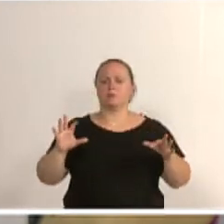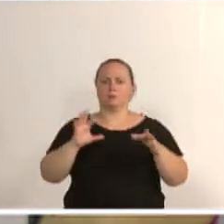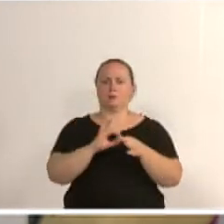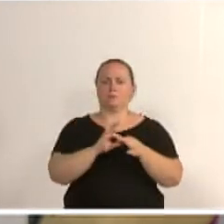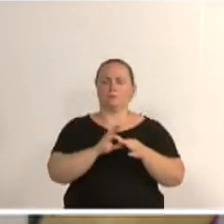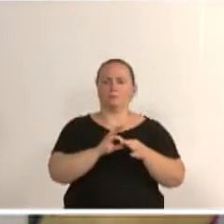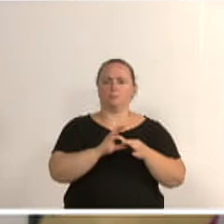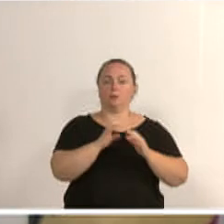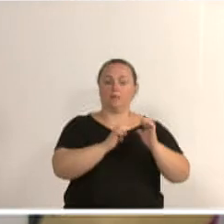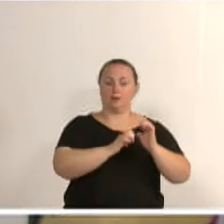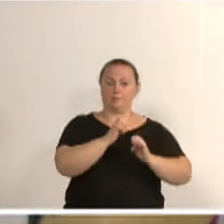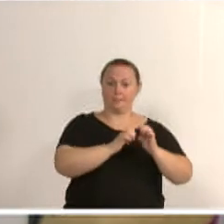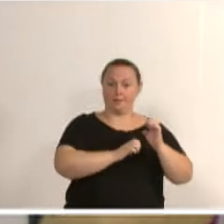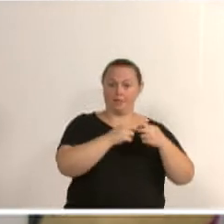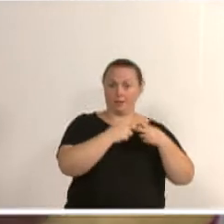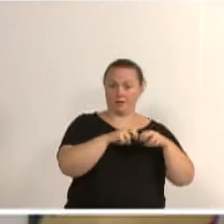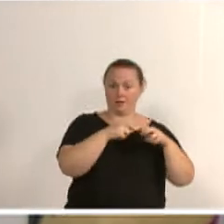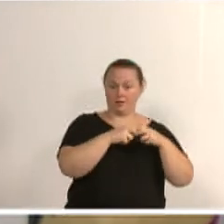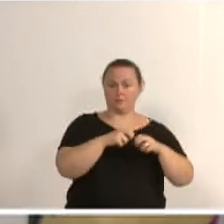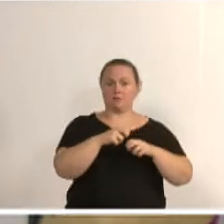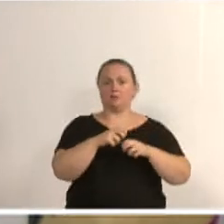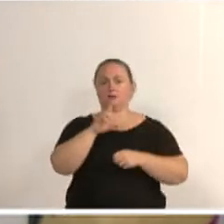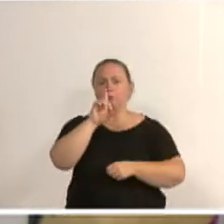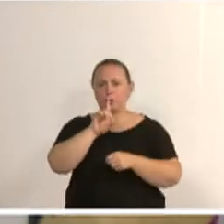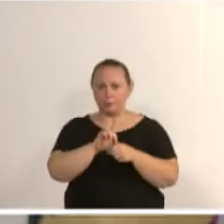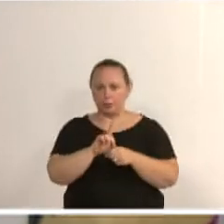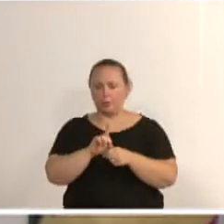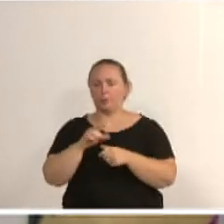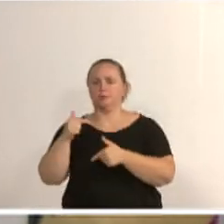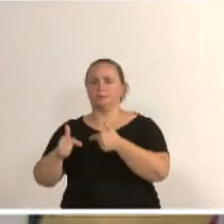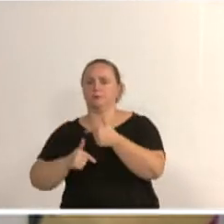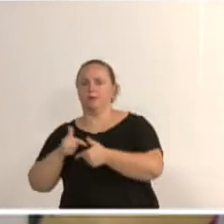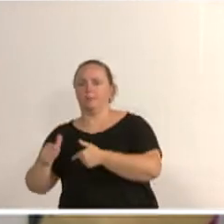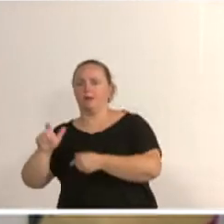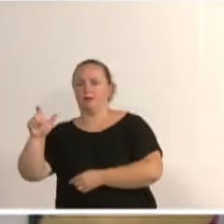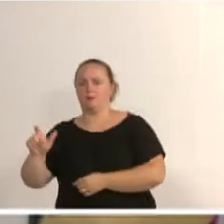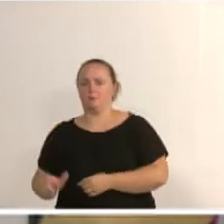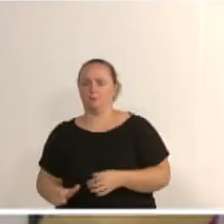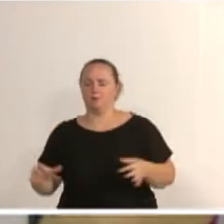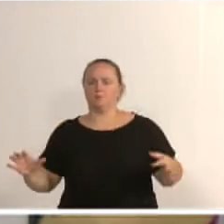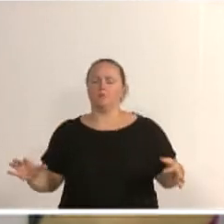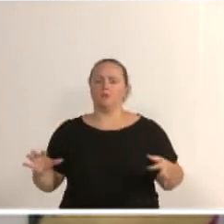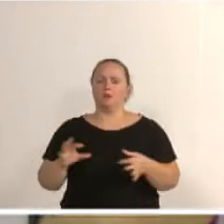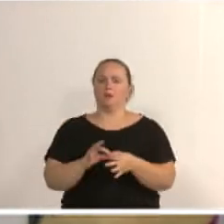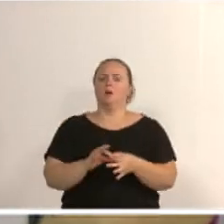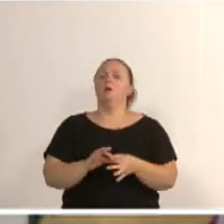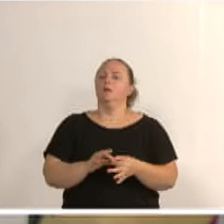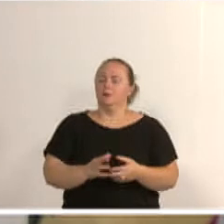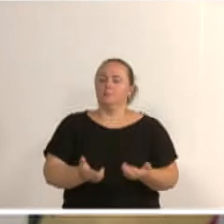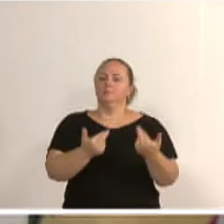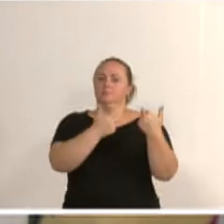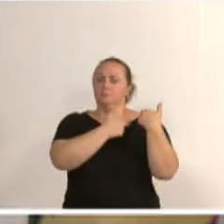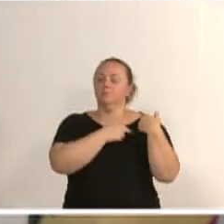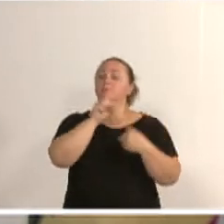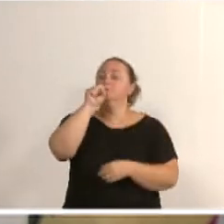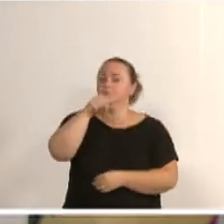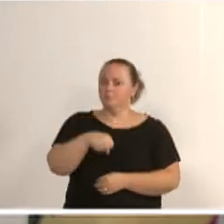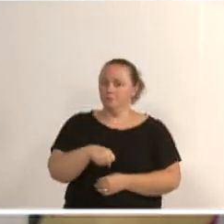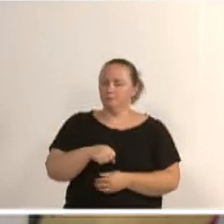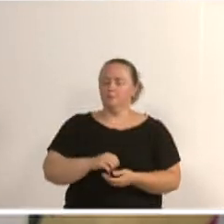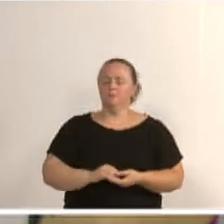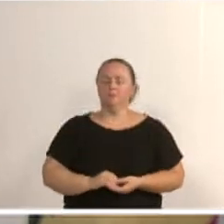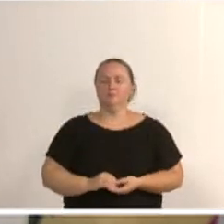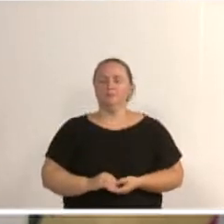transporte coletivo, seus empresários e os seus trabalhadores, já que é de sua responsabilidade essa gestão. E por